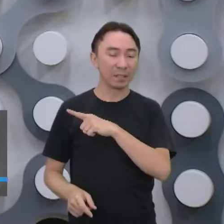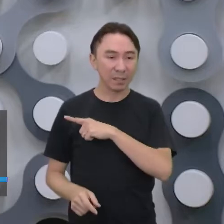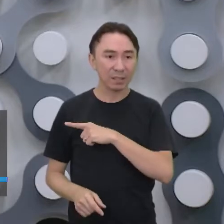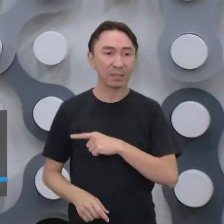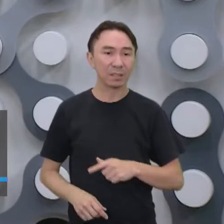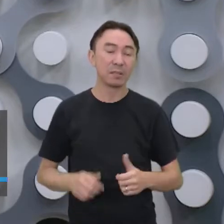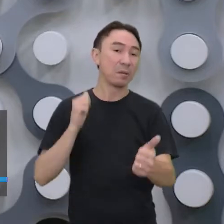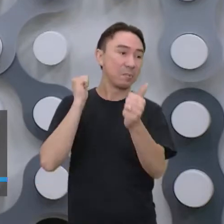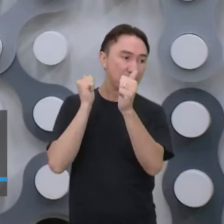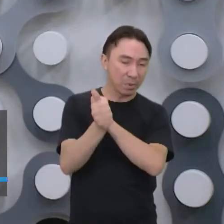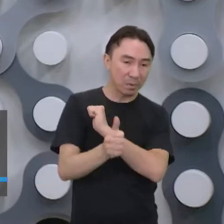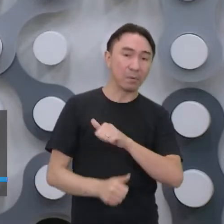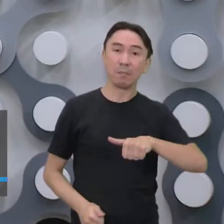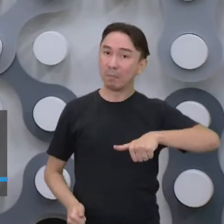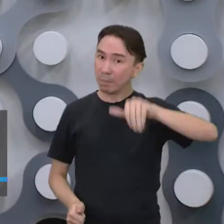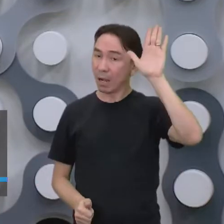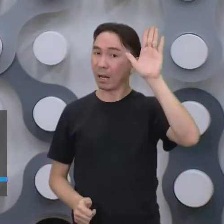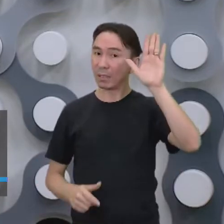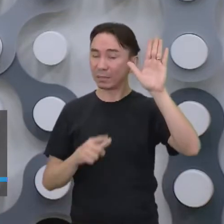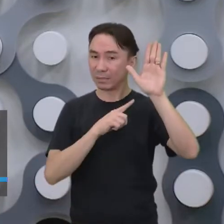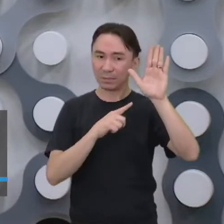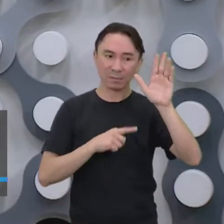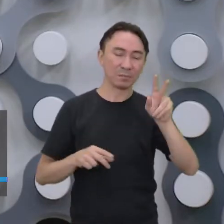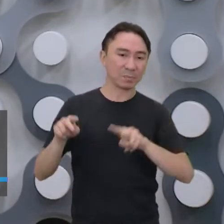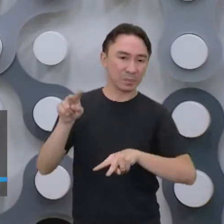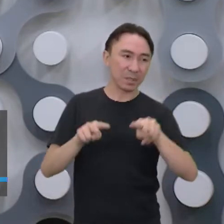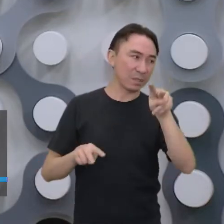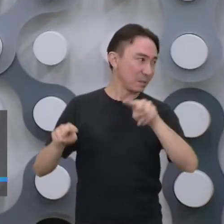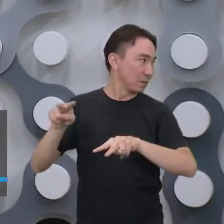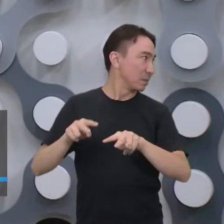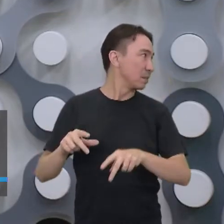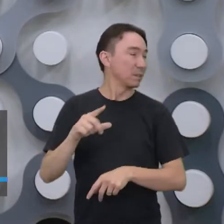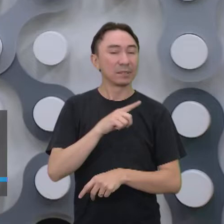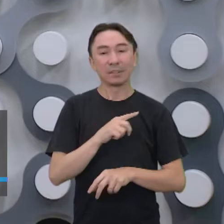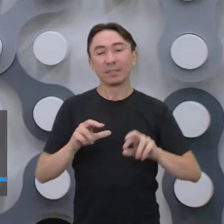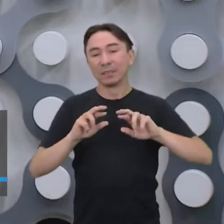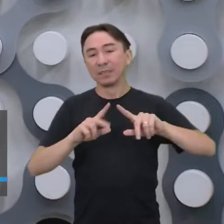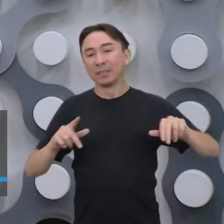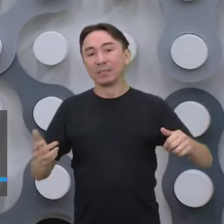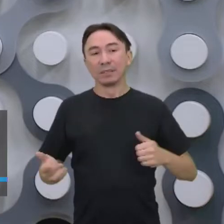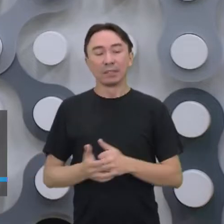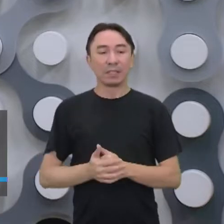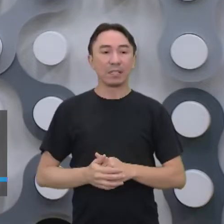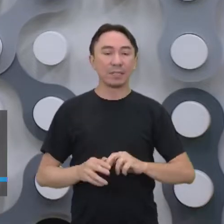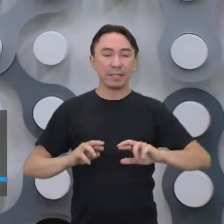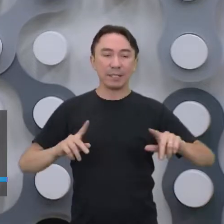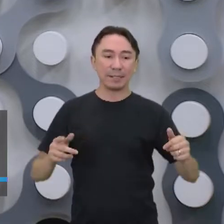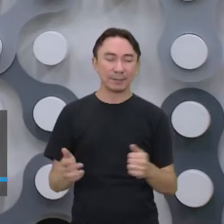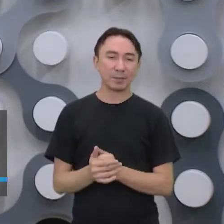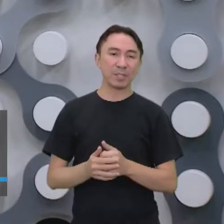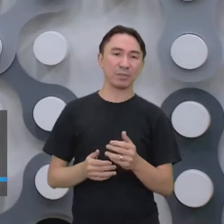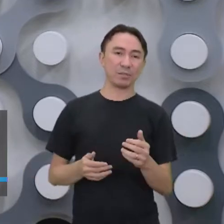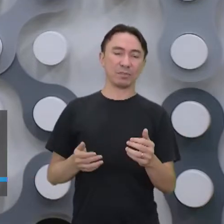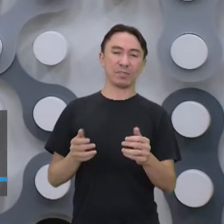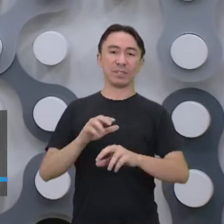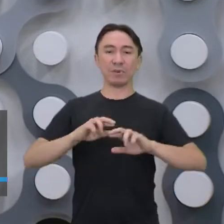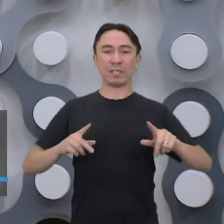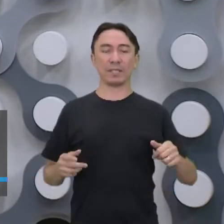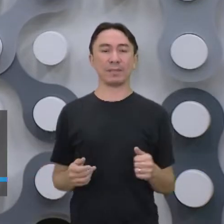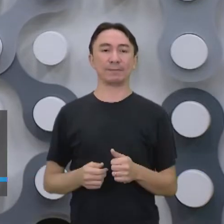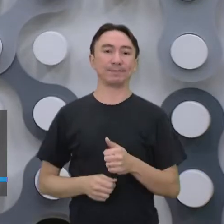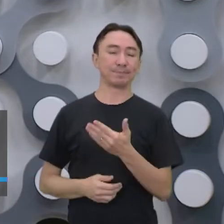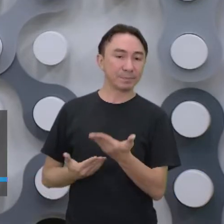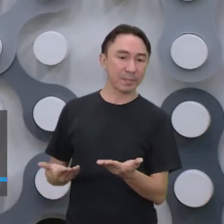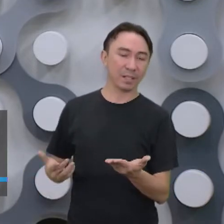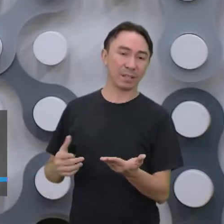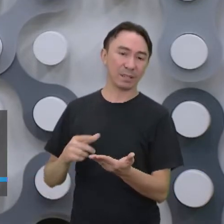visibilidade, elas estão aí? E aí tem relação com o que se aprende na escola? Porque se dá essas modalidades, em sua